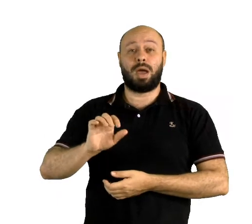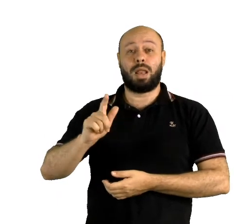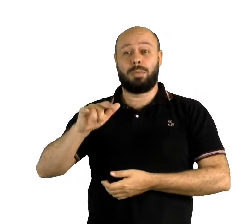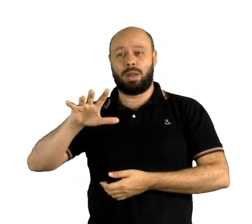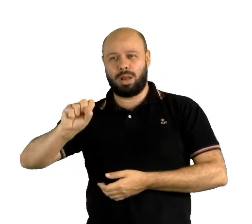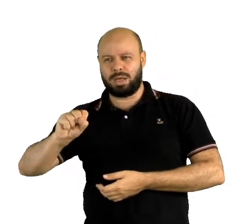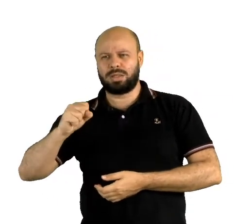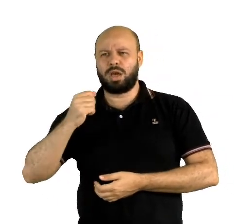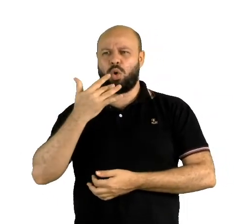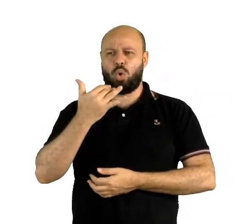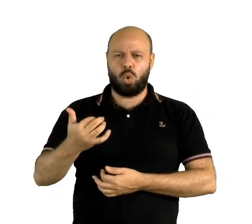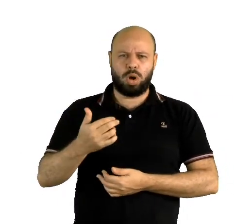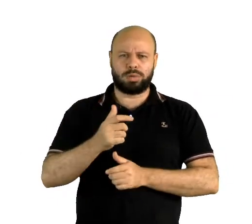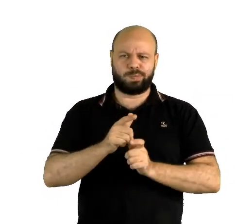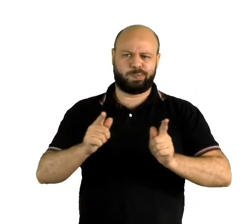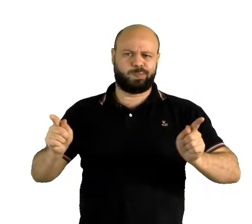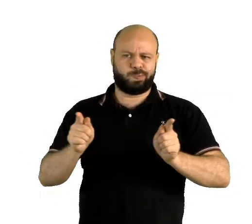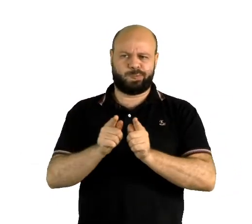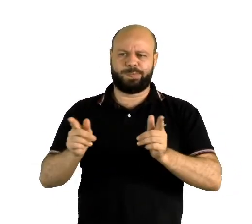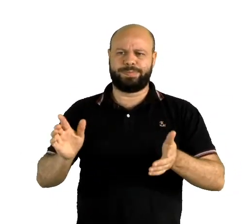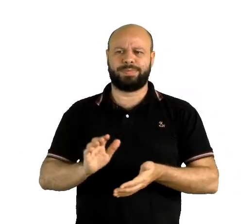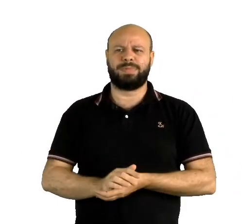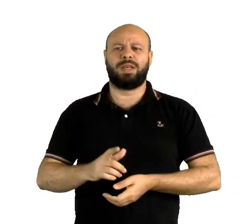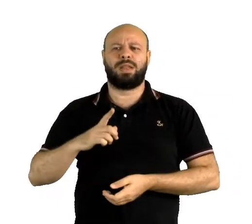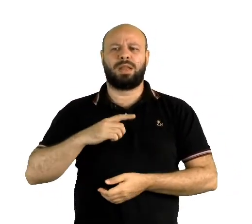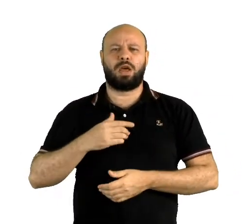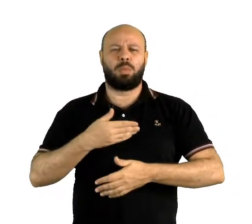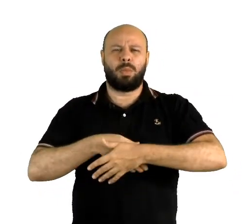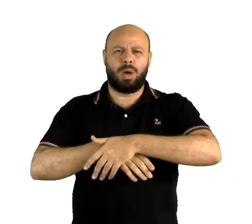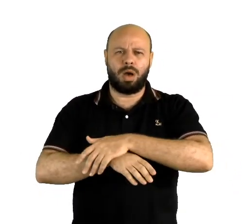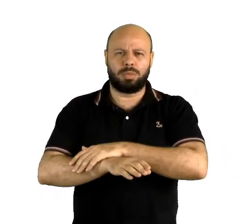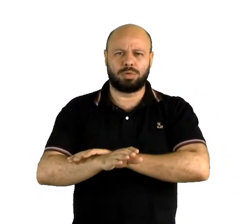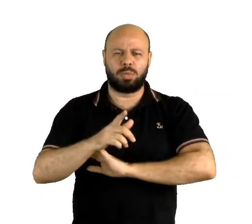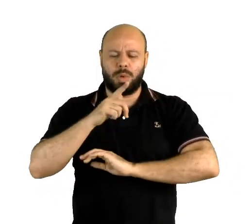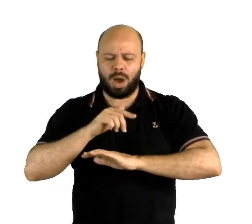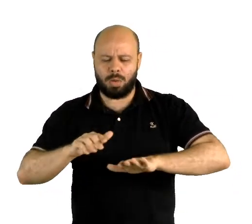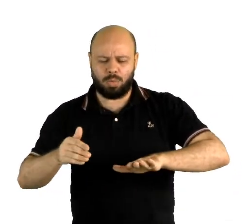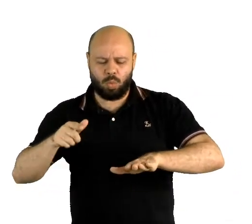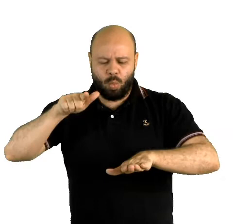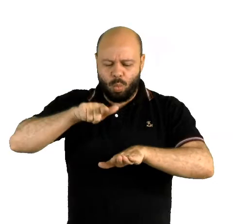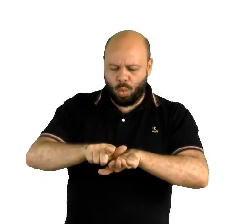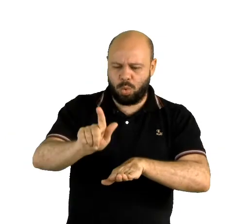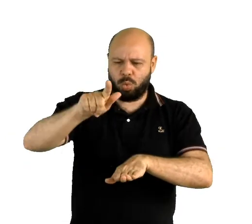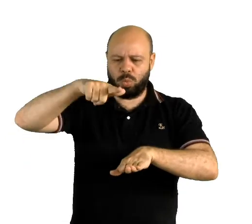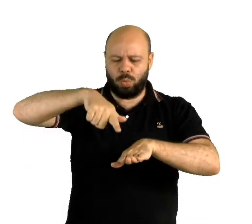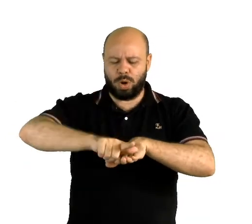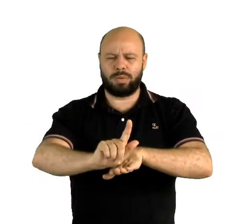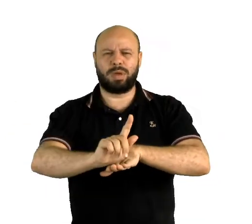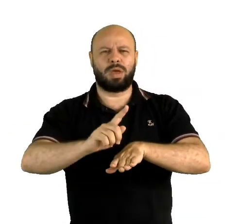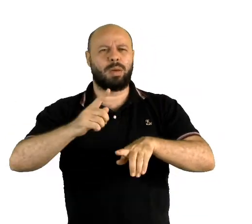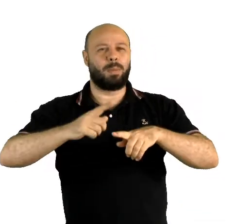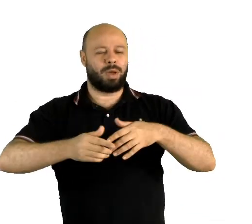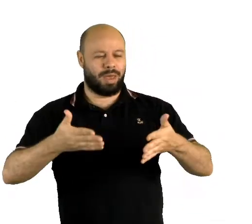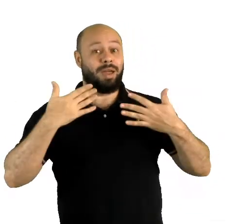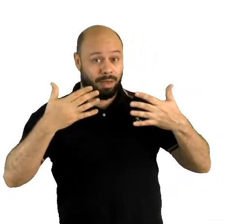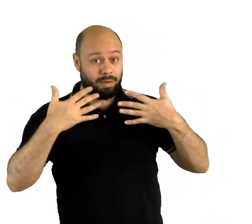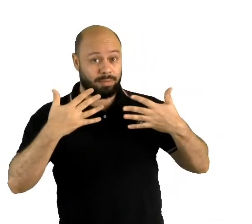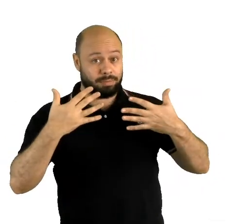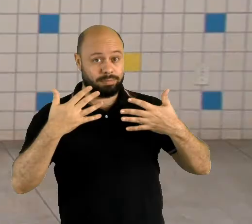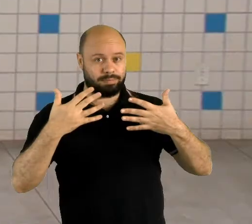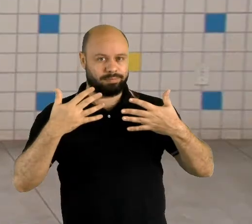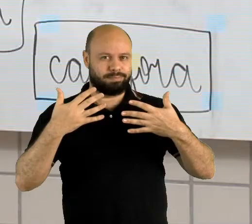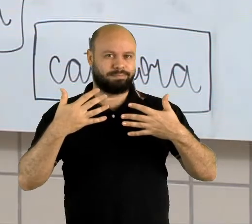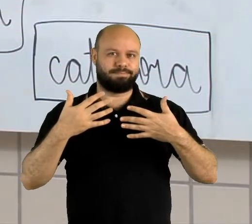cores e tamanhos variados. Têm o hábito de fazer voos rasantes sobre a água. Será que fazem isso para se